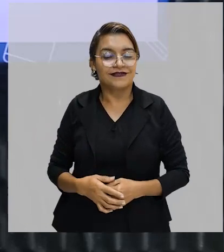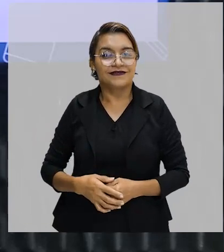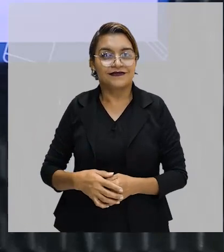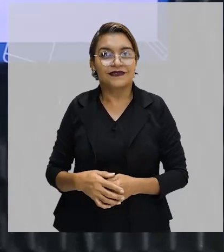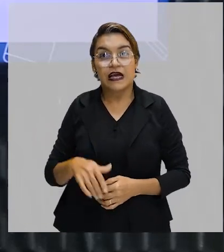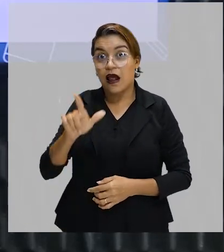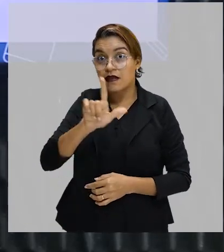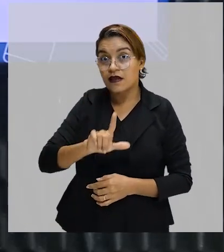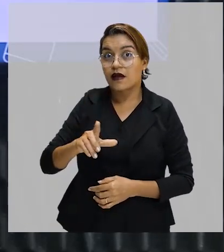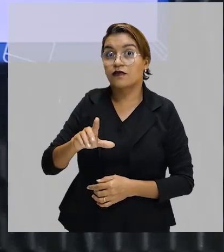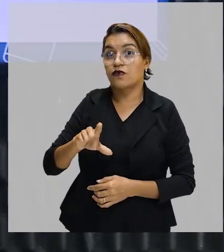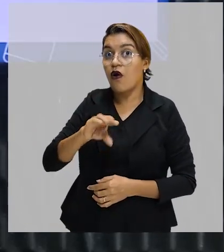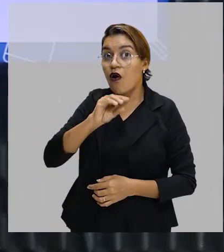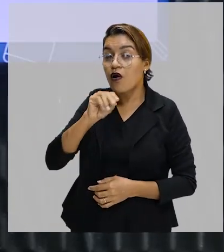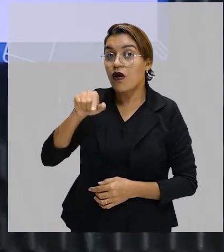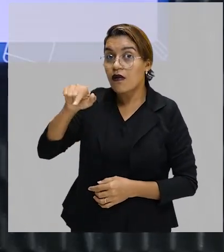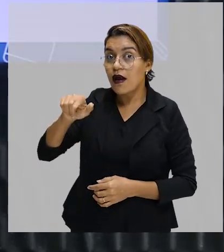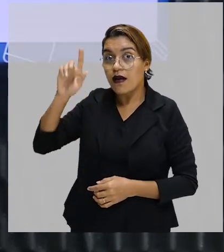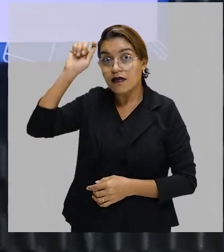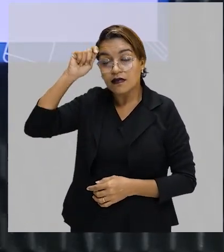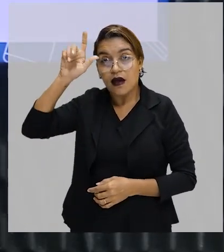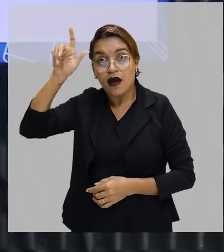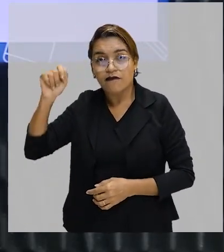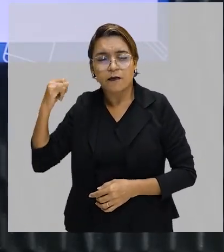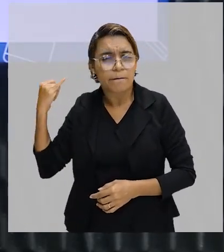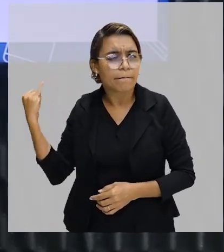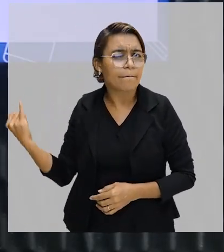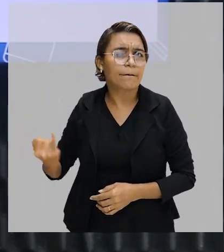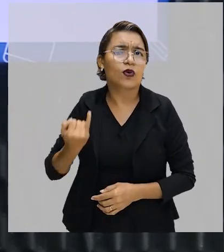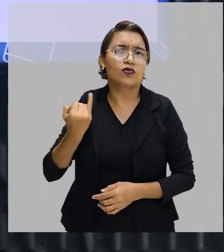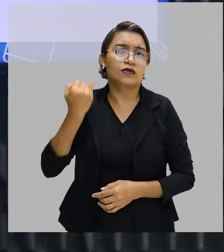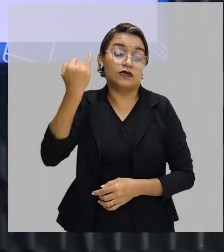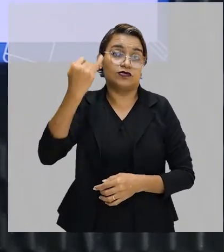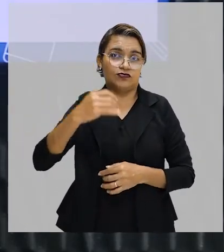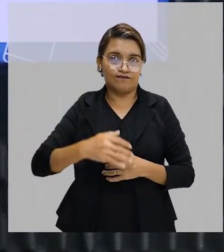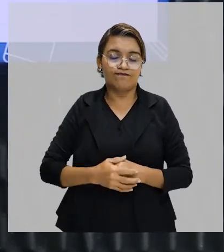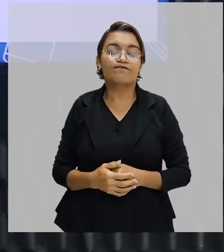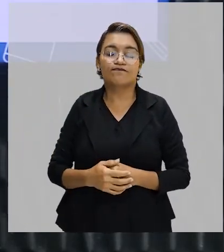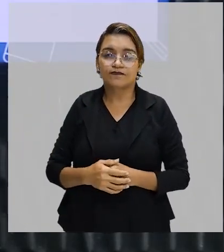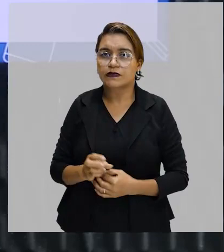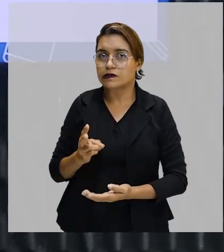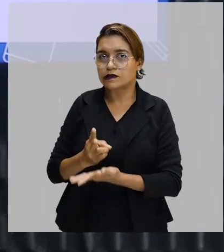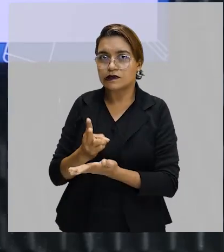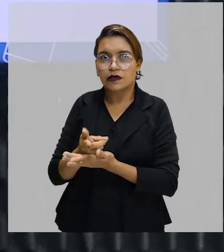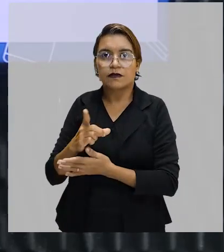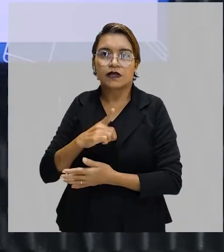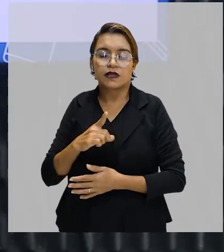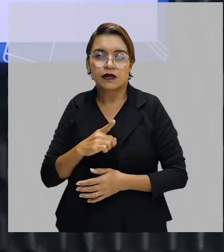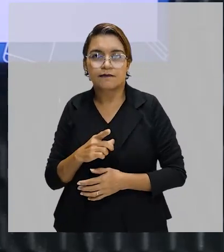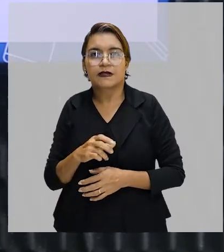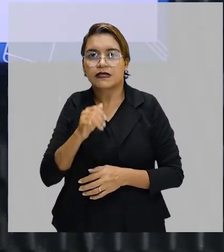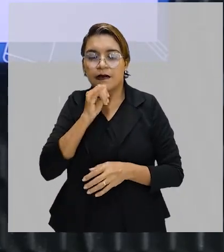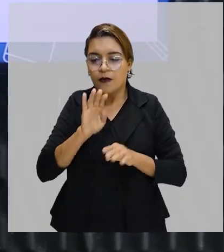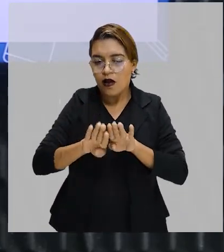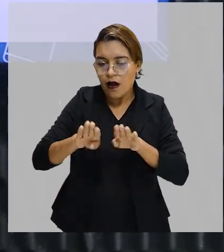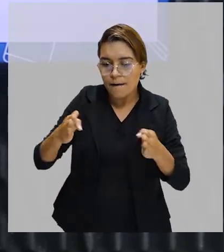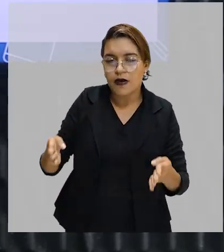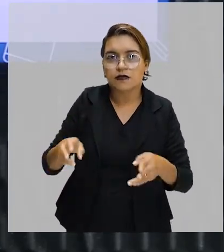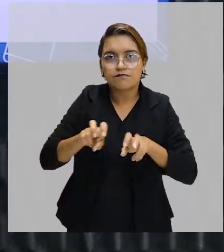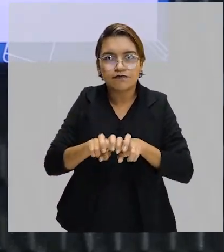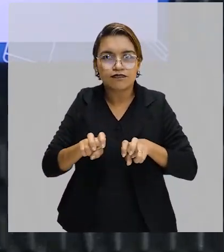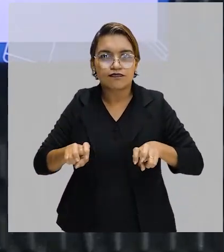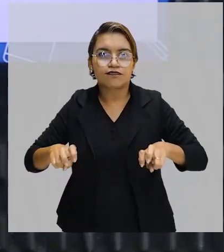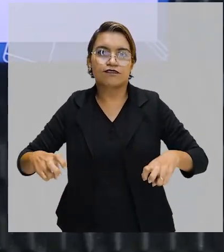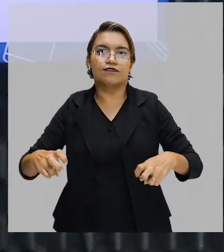importante lá na África é importantíssimo eles prezam por isso então se sentar-se à mesa ouvir